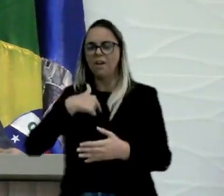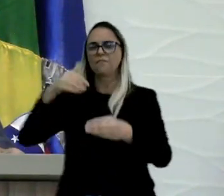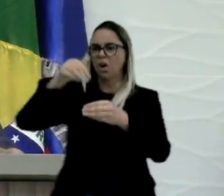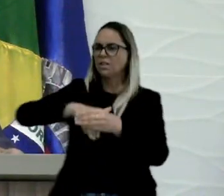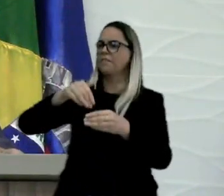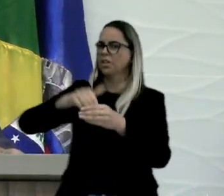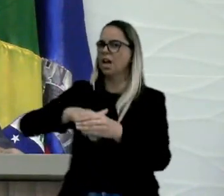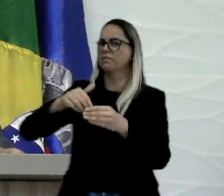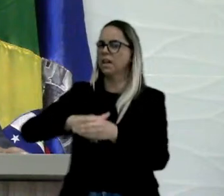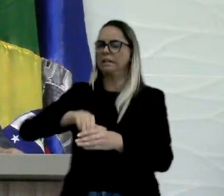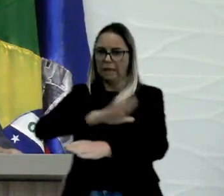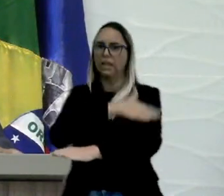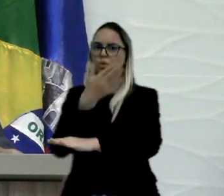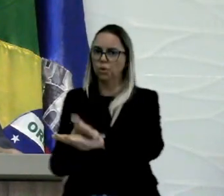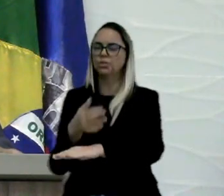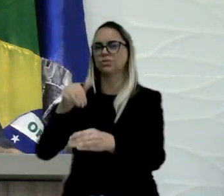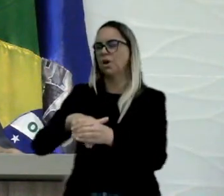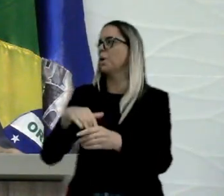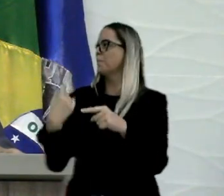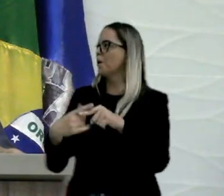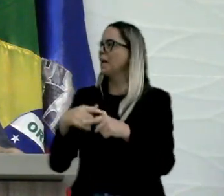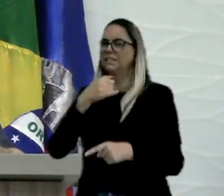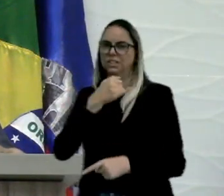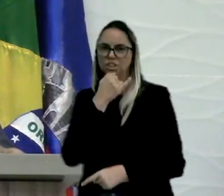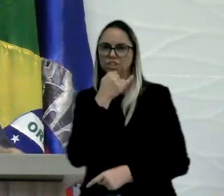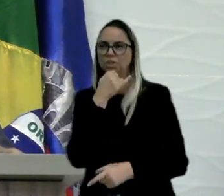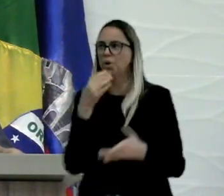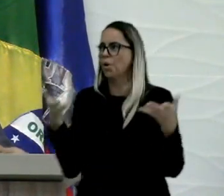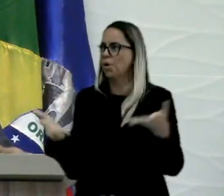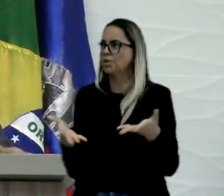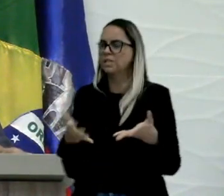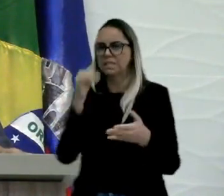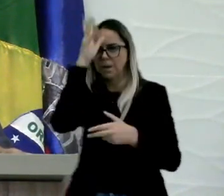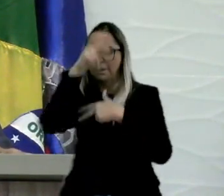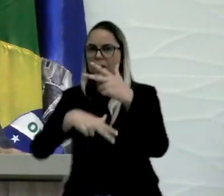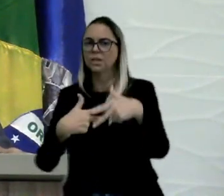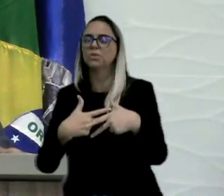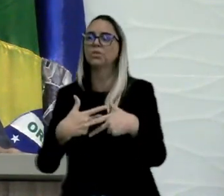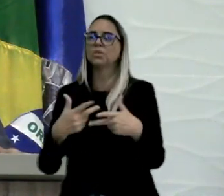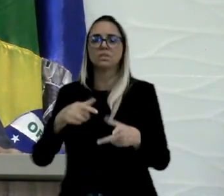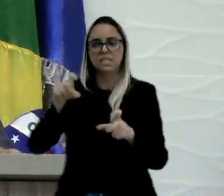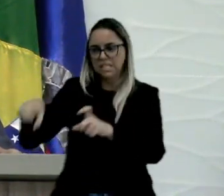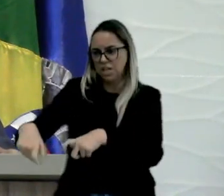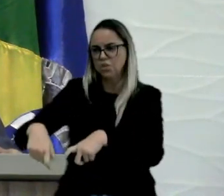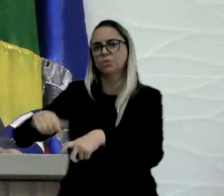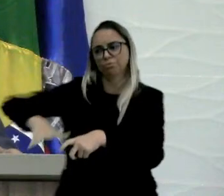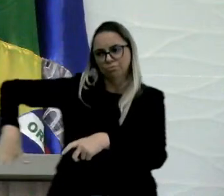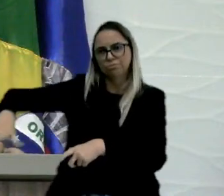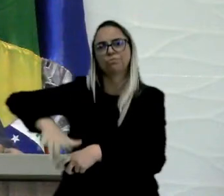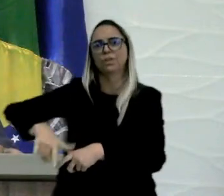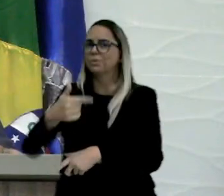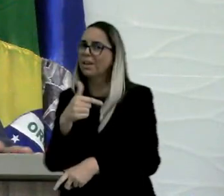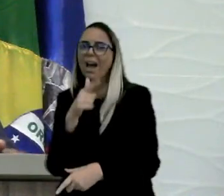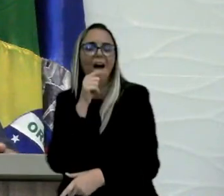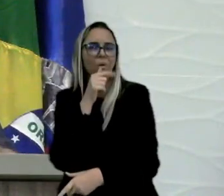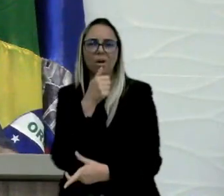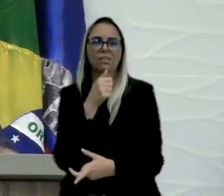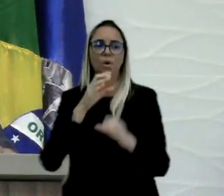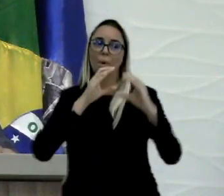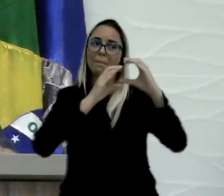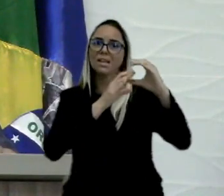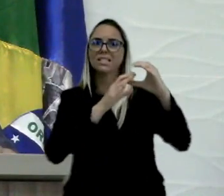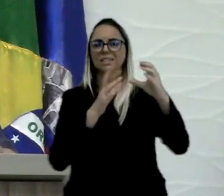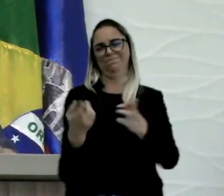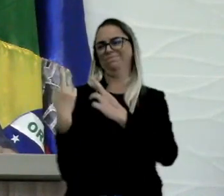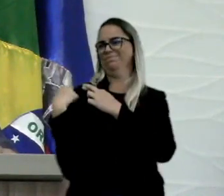Rep eu ficava porque é triste hoje o pessoal ficar aqui em São Bento no sítios zona rural e não ter água com essa Compesa